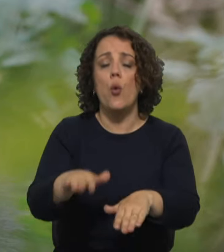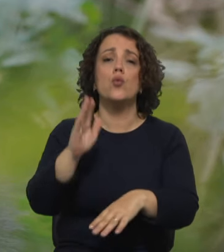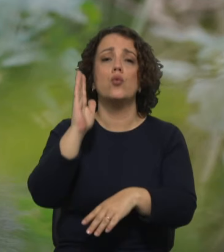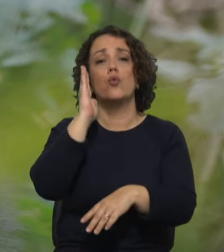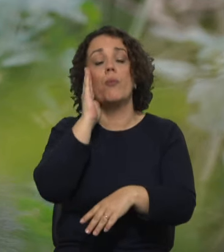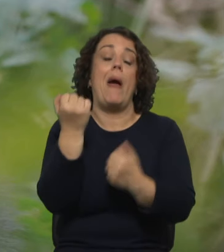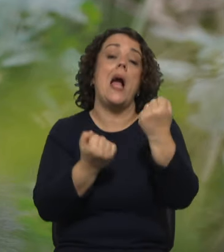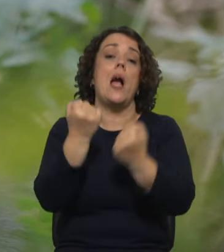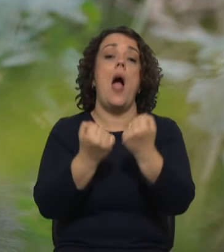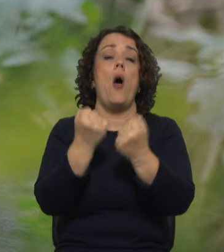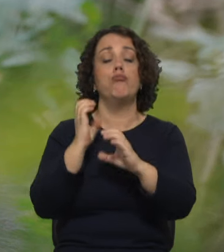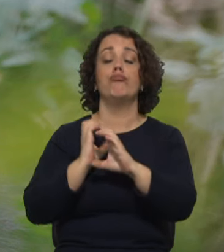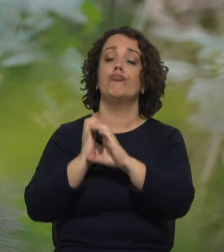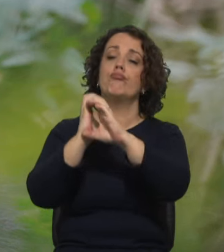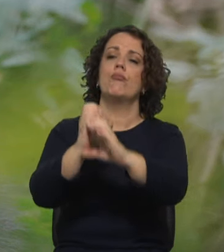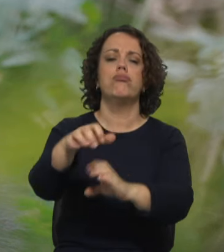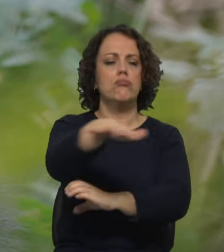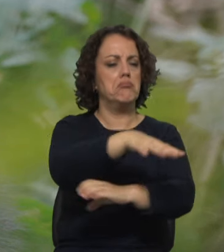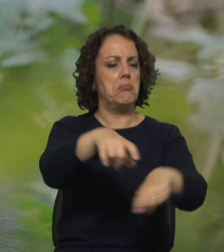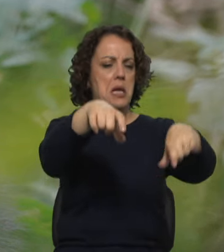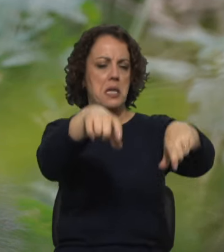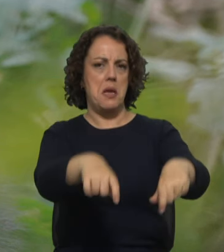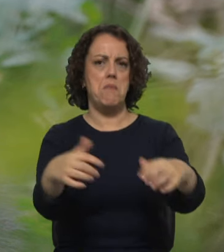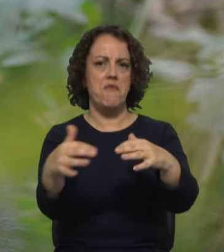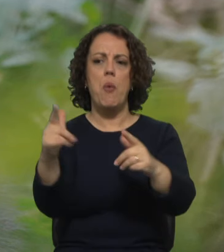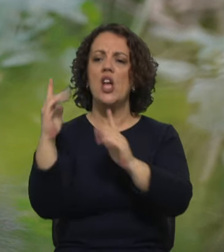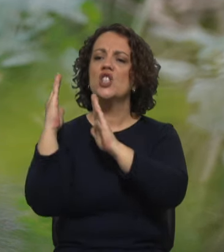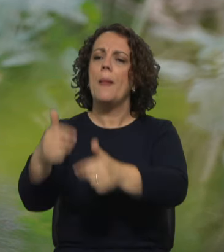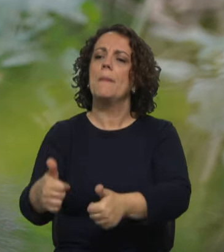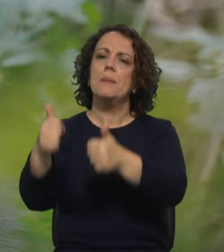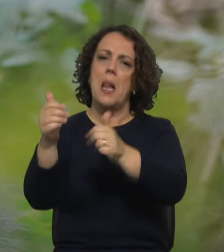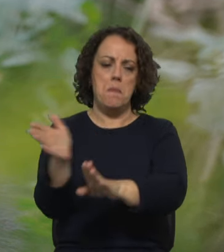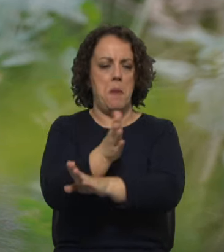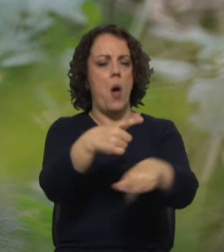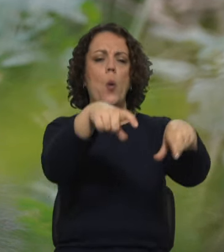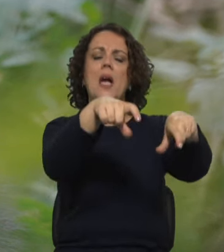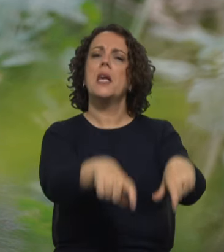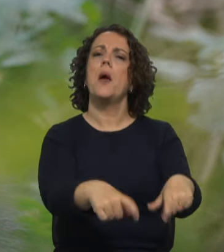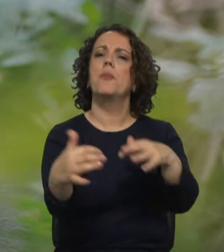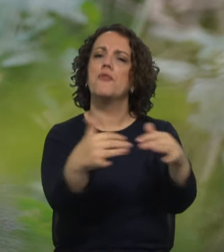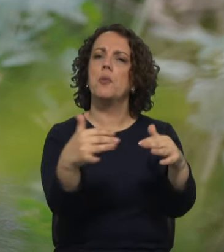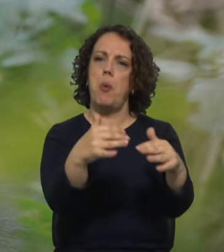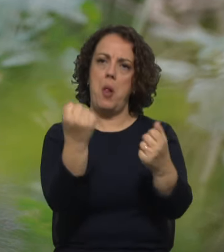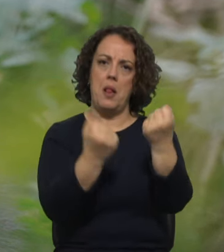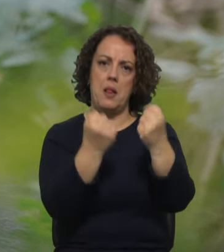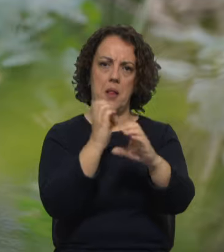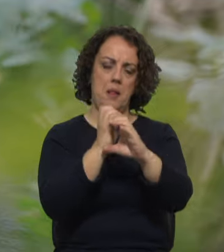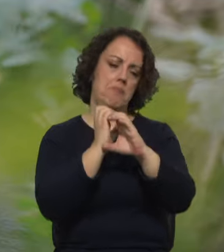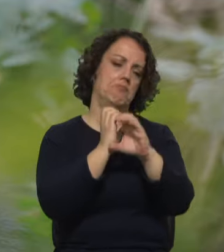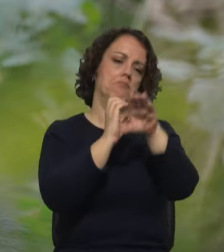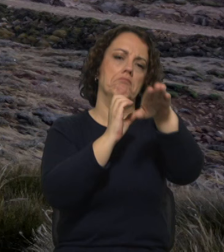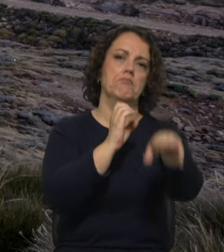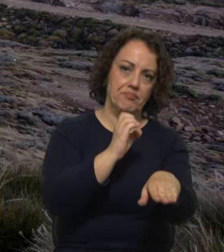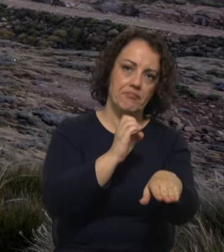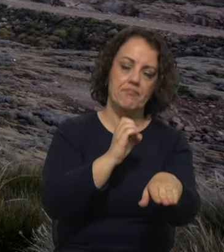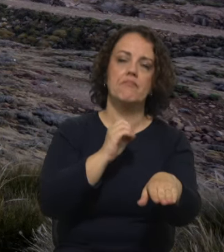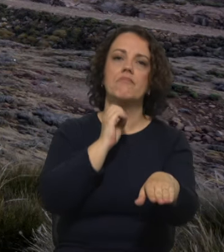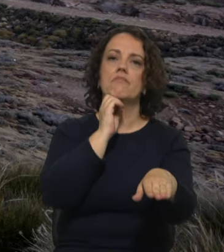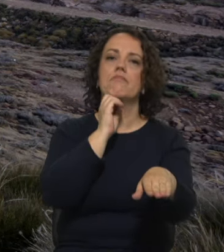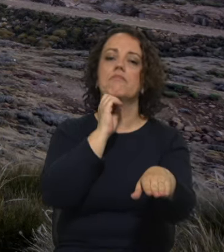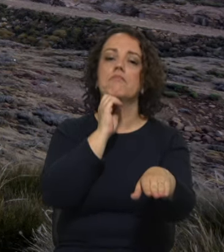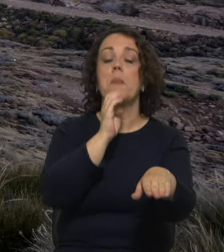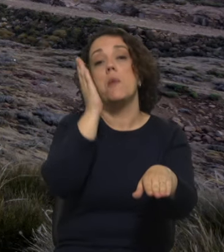casa portanto estacionamos no campo de futebol um pouco longe de uma estrada principal e e de repente pronto damos conta que estamos no meio do nada